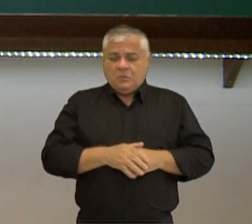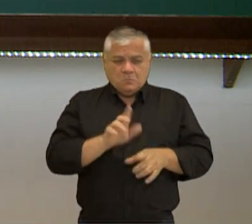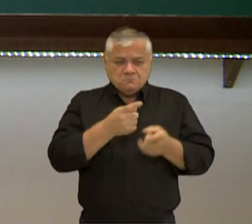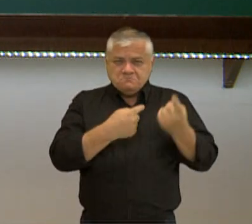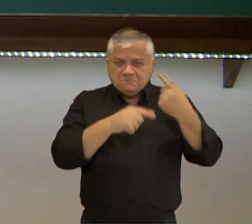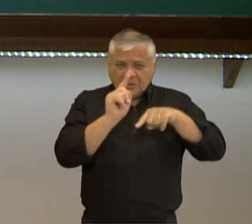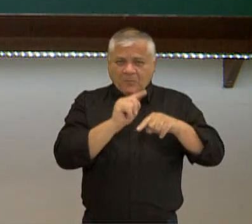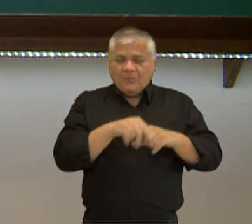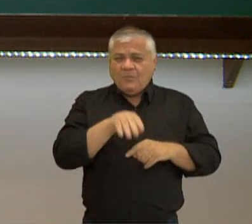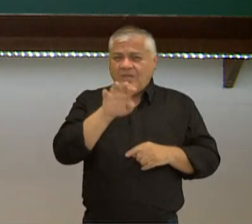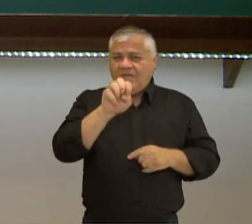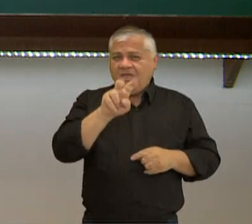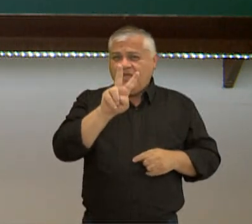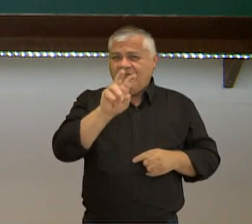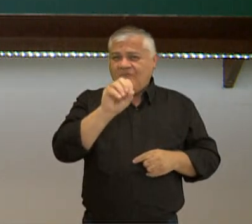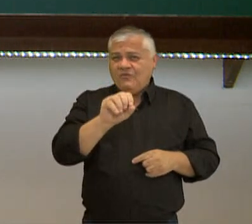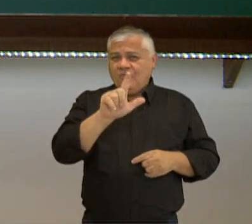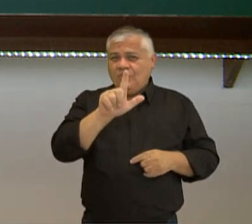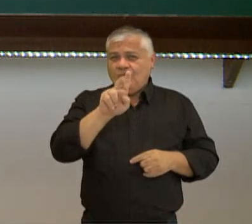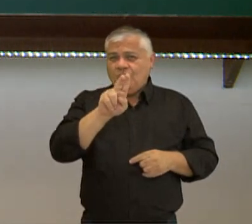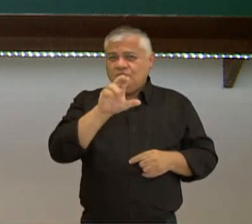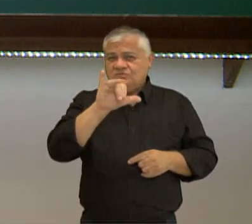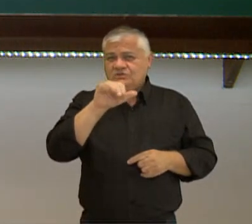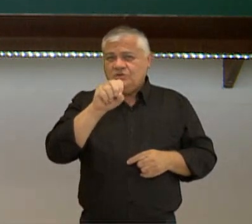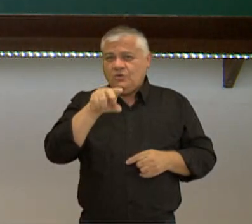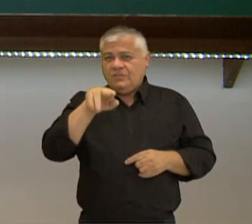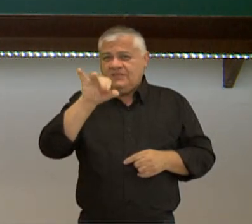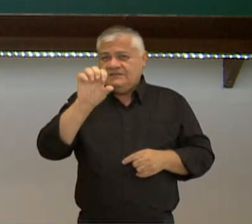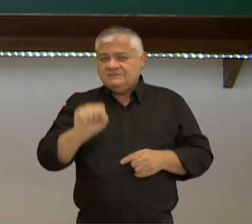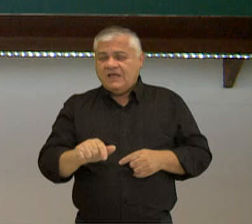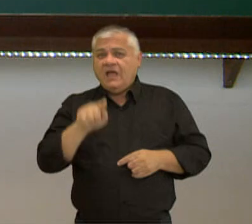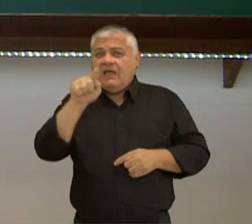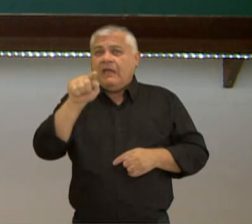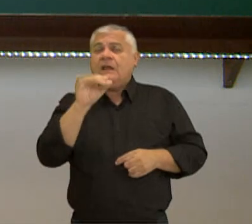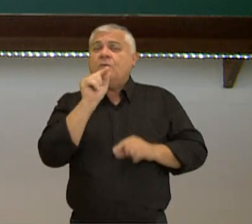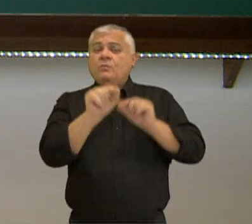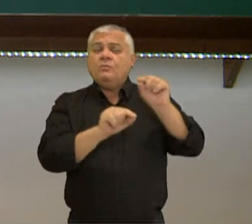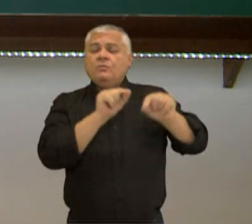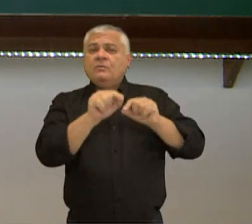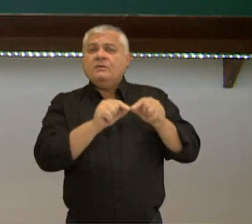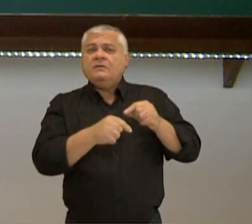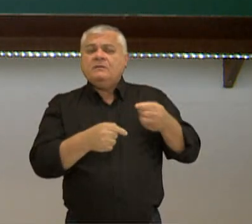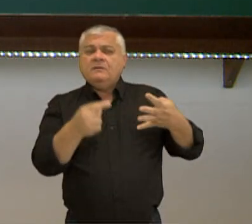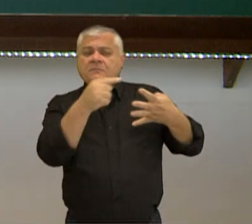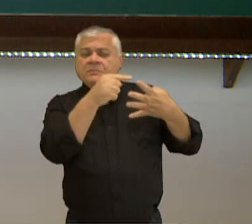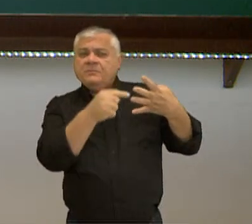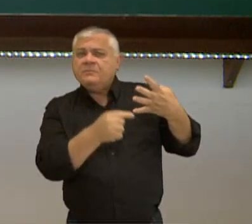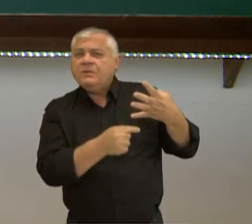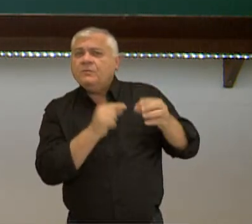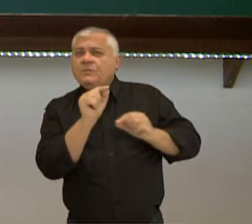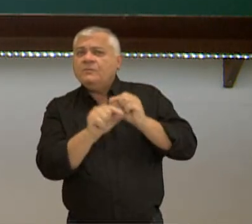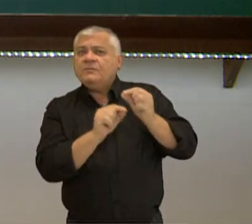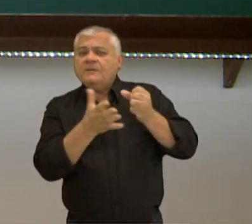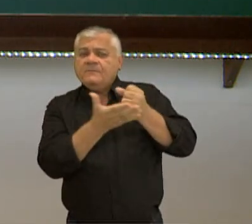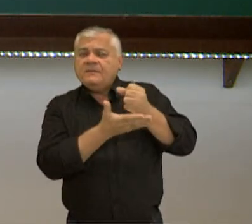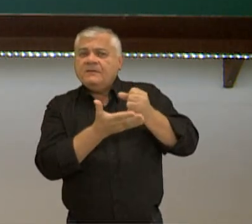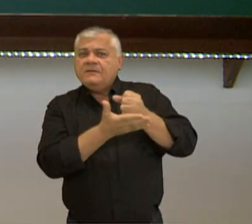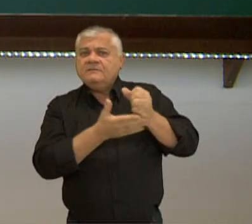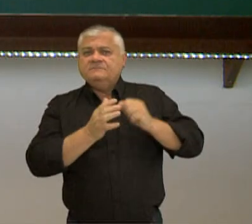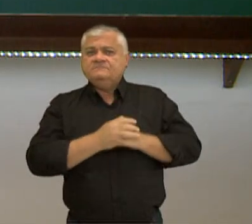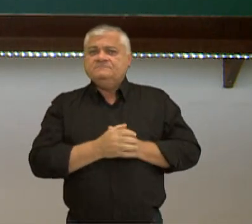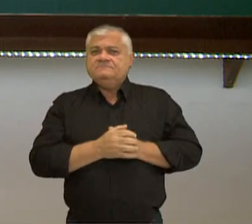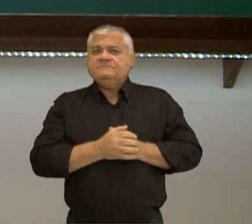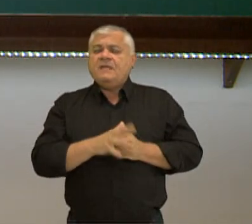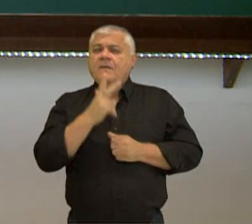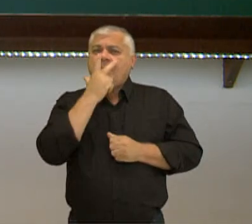teoria evolucionista, ela era muito baseada nos princípios, né, vou colocar, né,